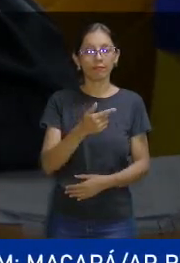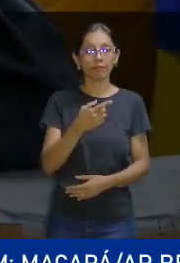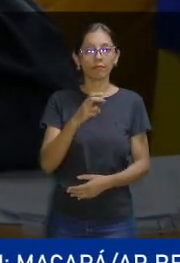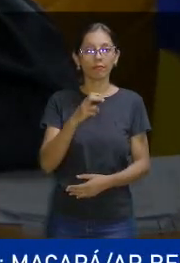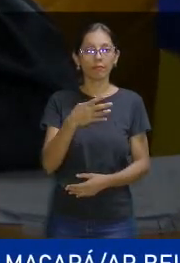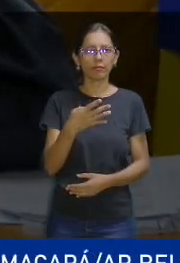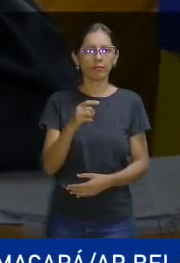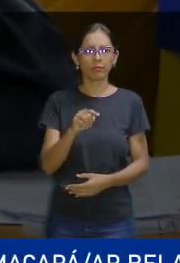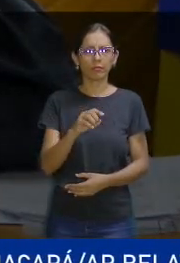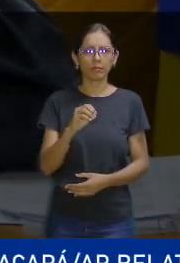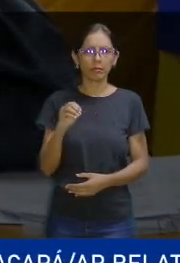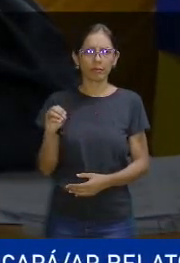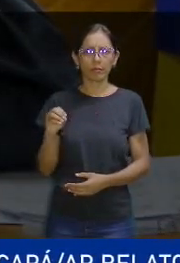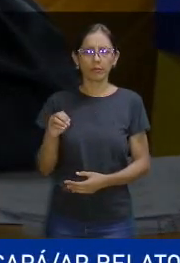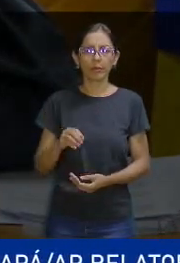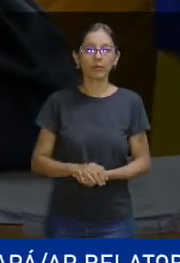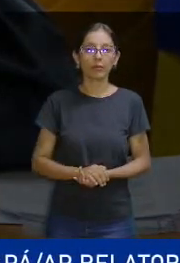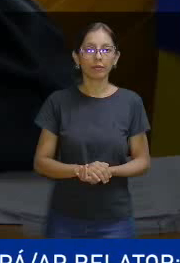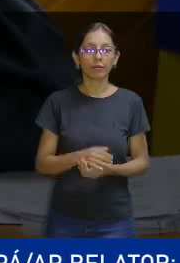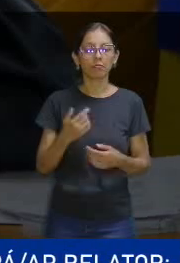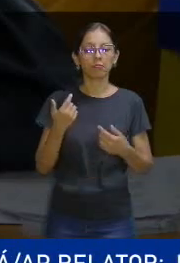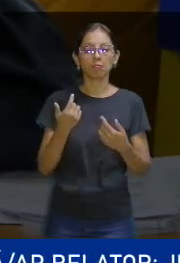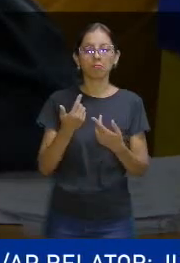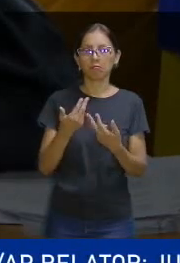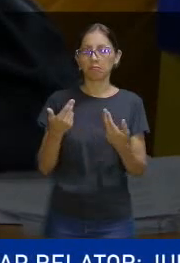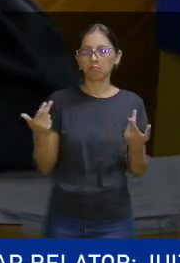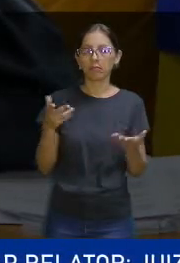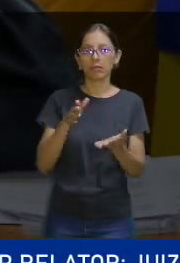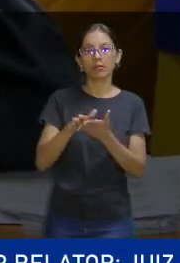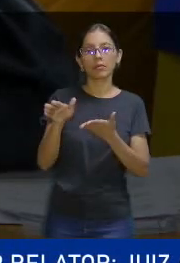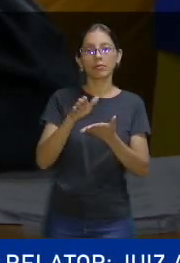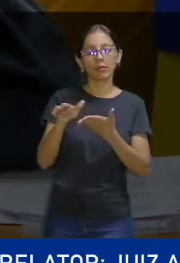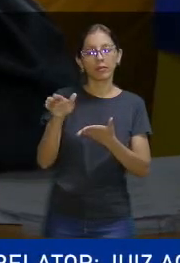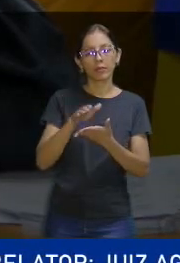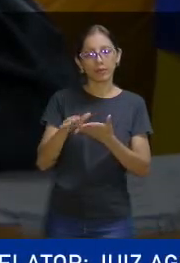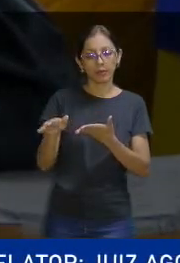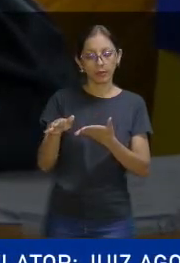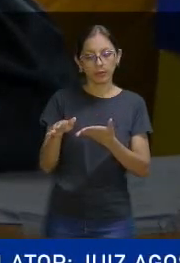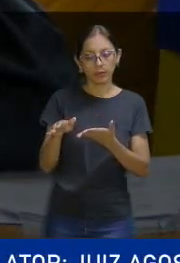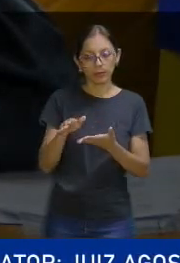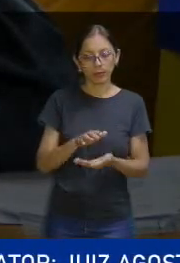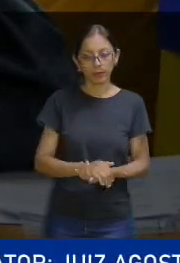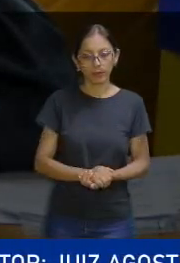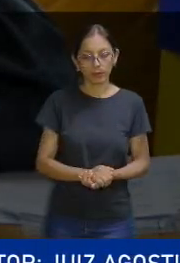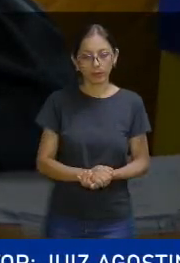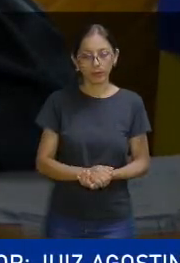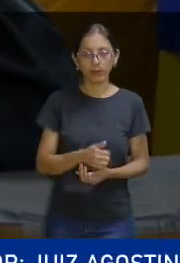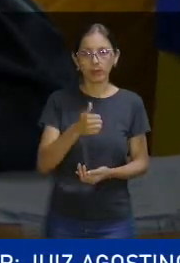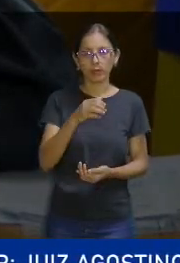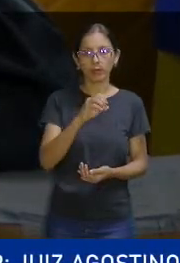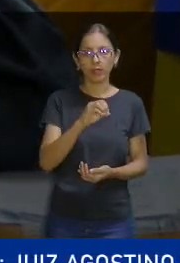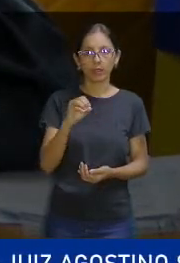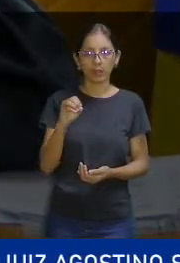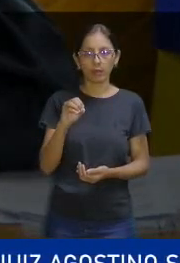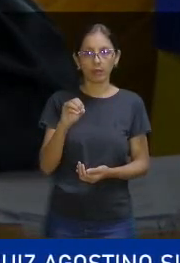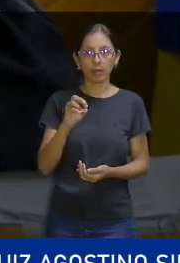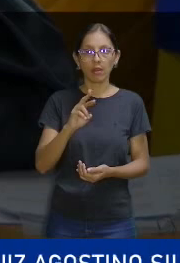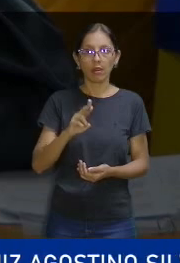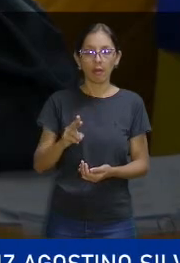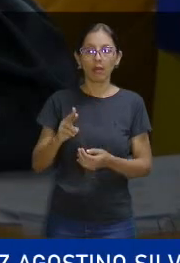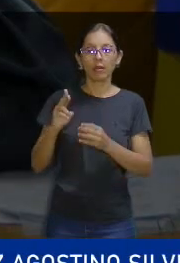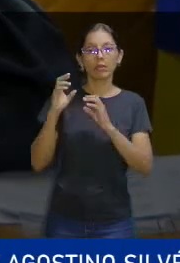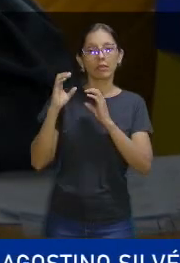0601-398-12.22. Origem, Macapá, Rapé, relator, juiz Agostinho Silvério. De R$ 100.000 com propagandas de